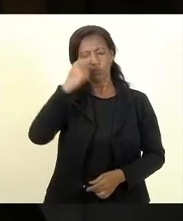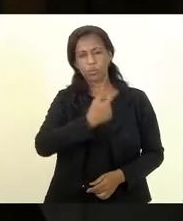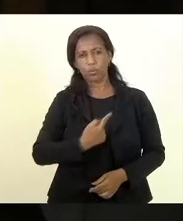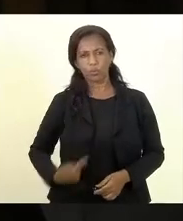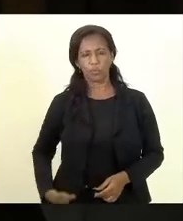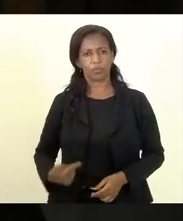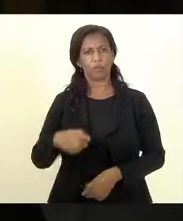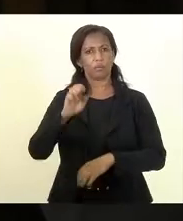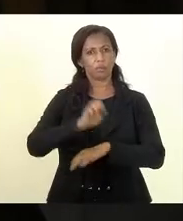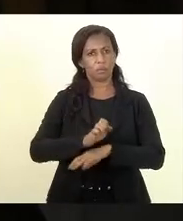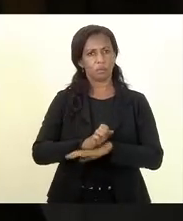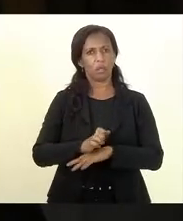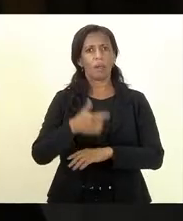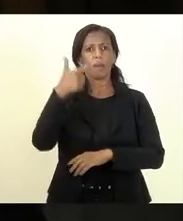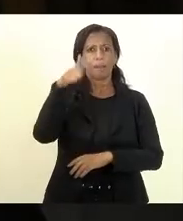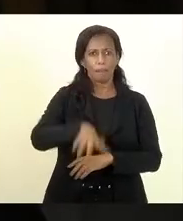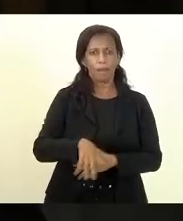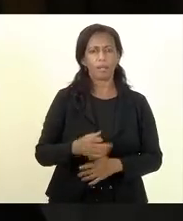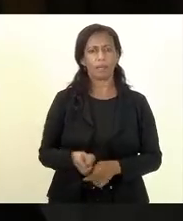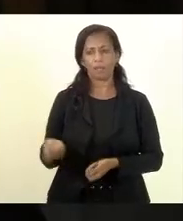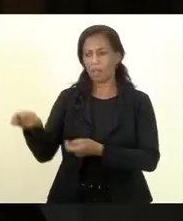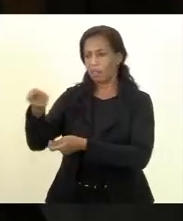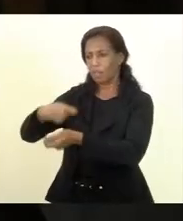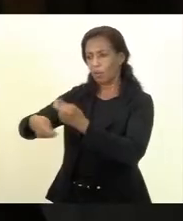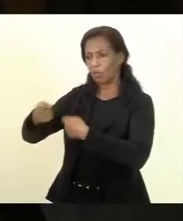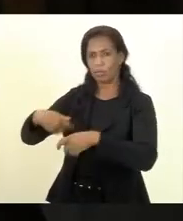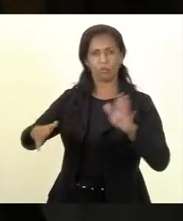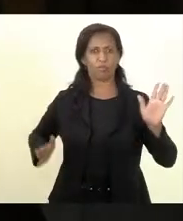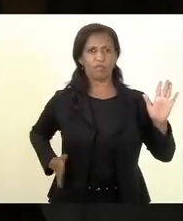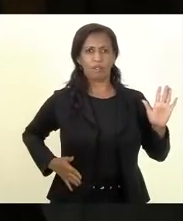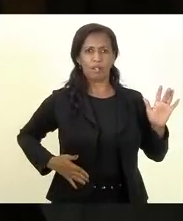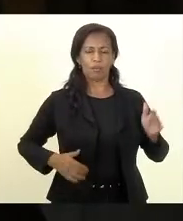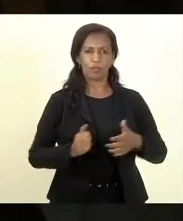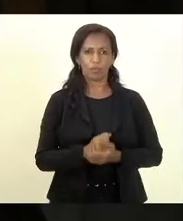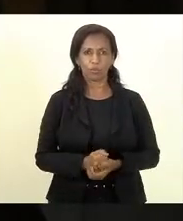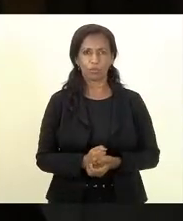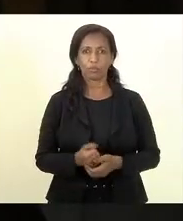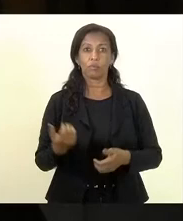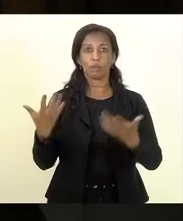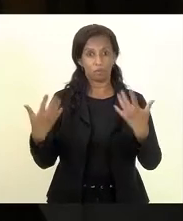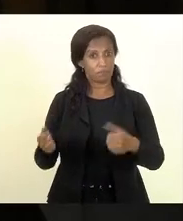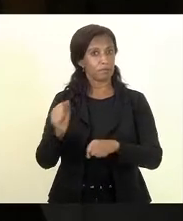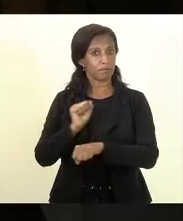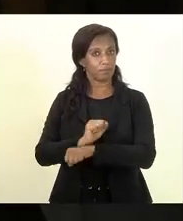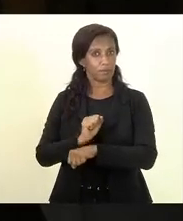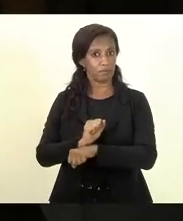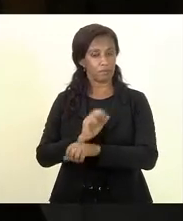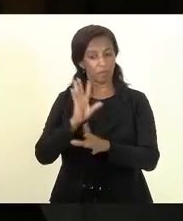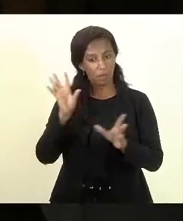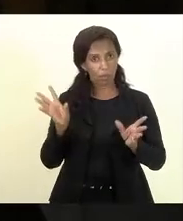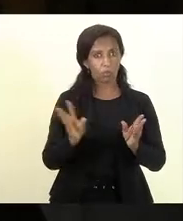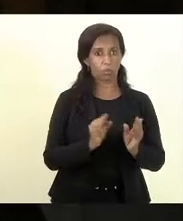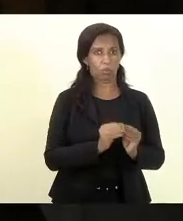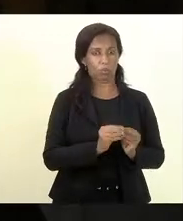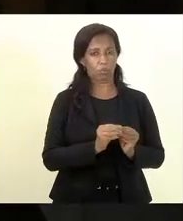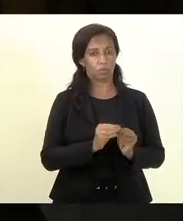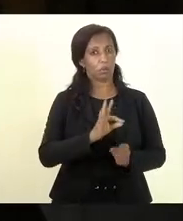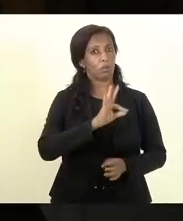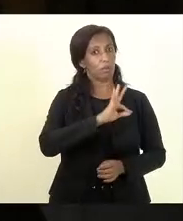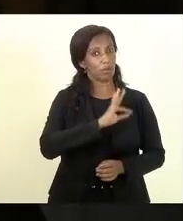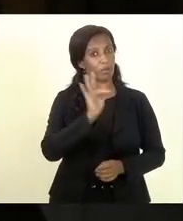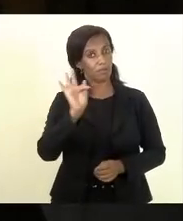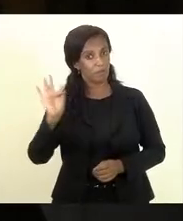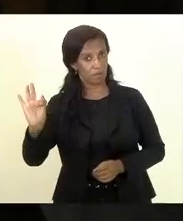essa, negociando com o traficante. Vamos esperar a conclusão da Polícia